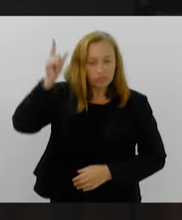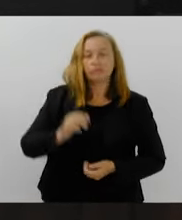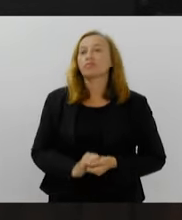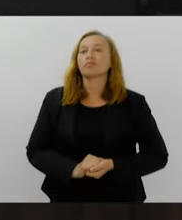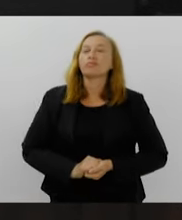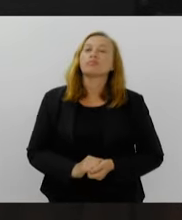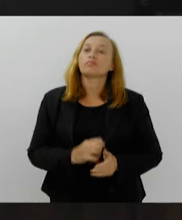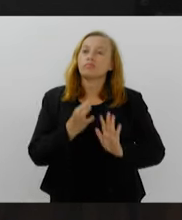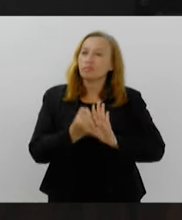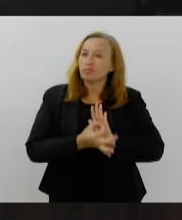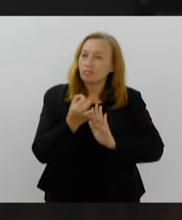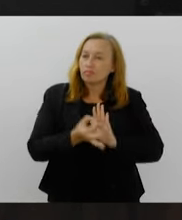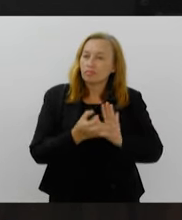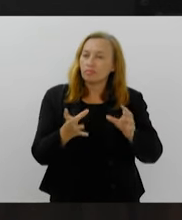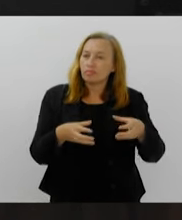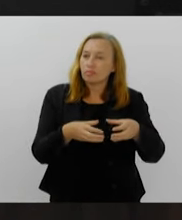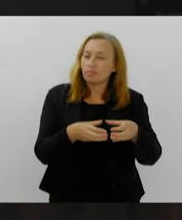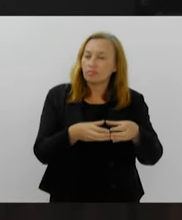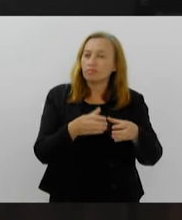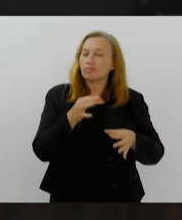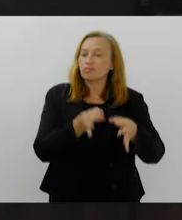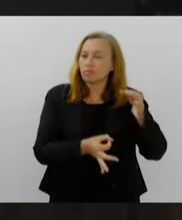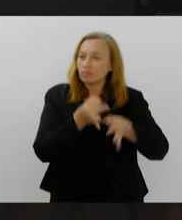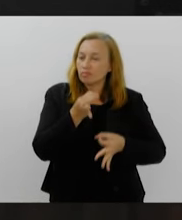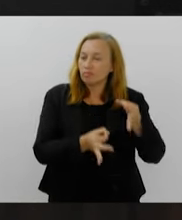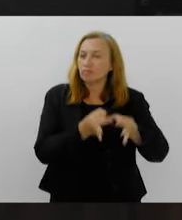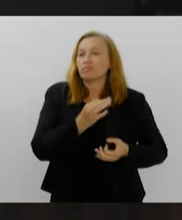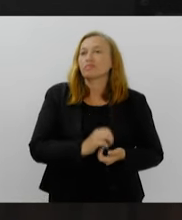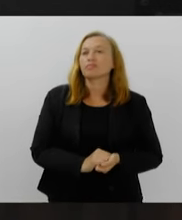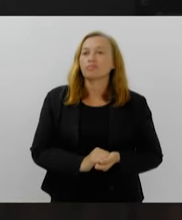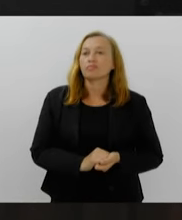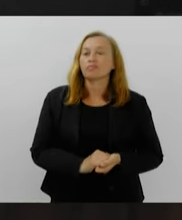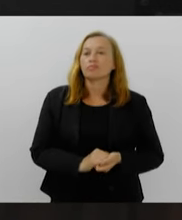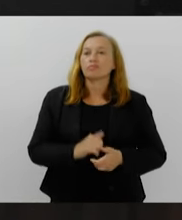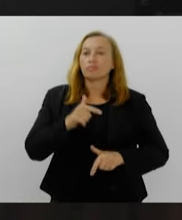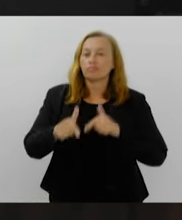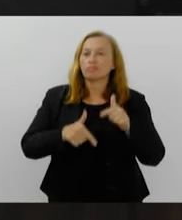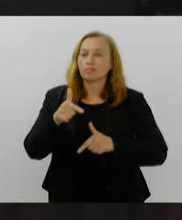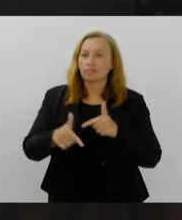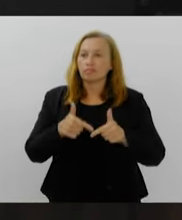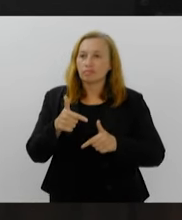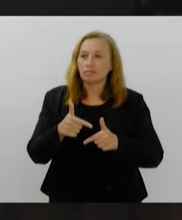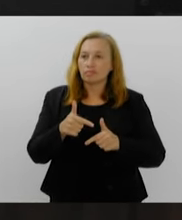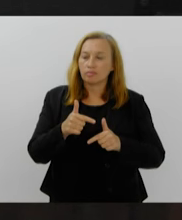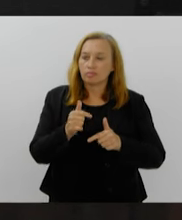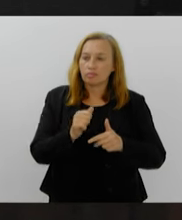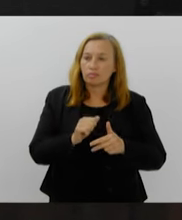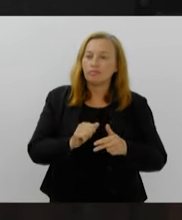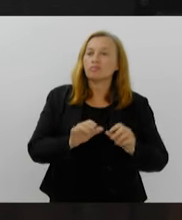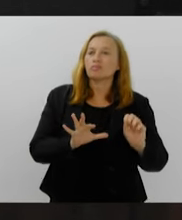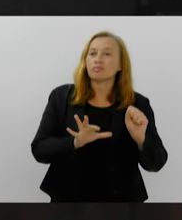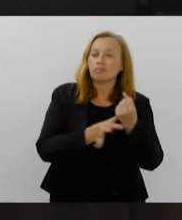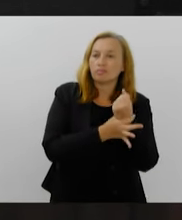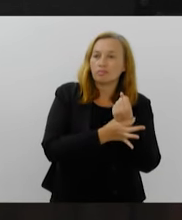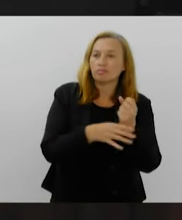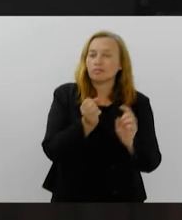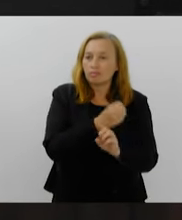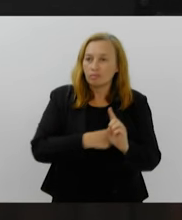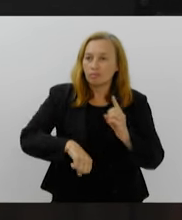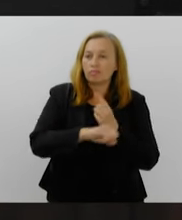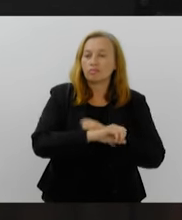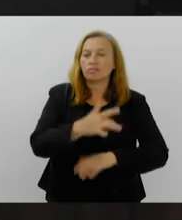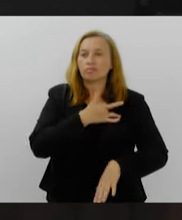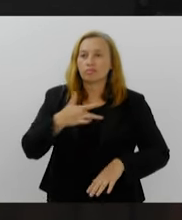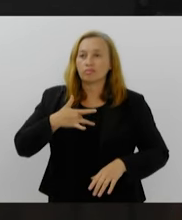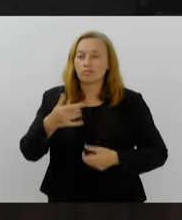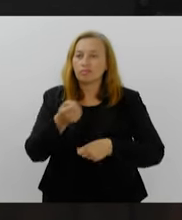pendendo de pareceres das comissões Constituição e justiça trabalho legislação social Seguridade Social de saúde